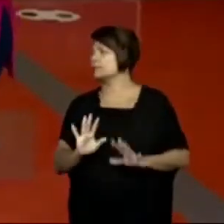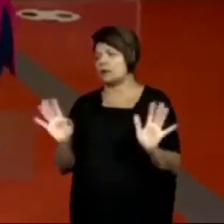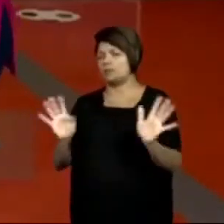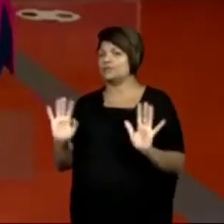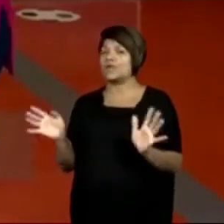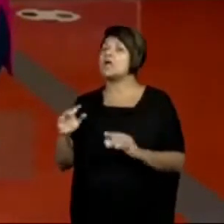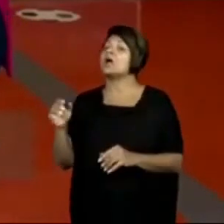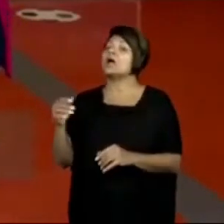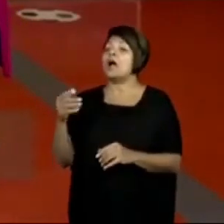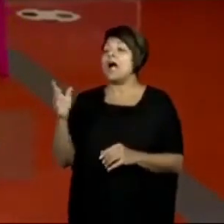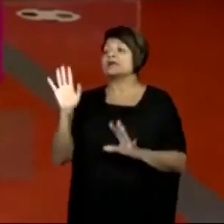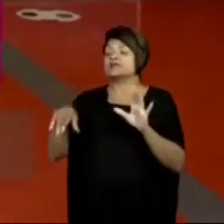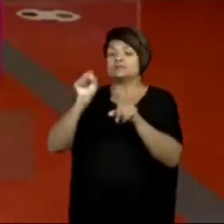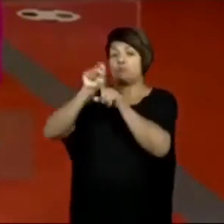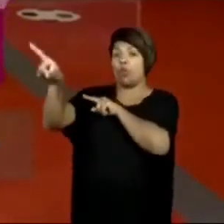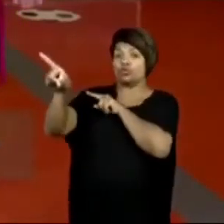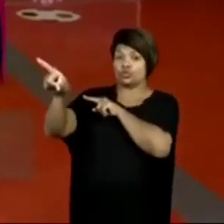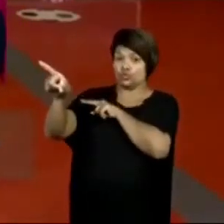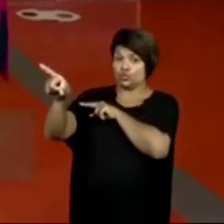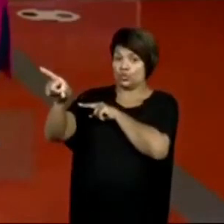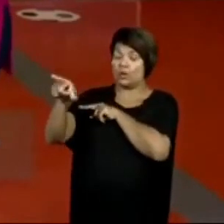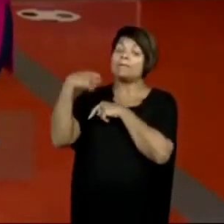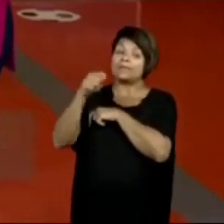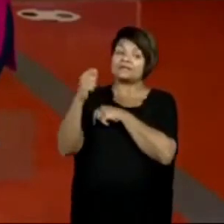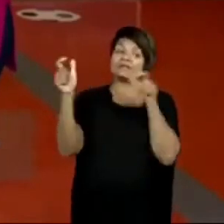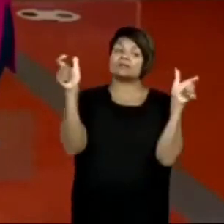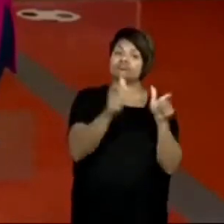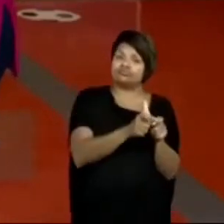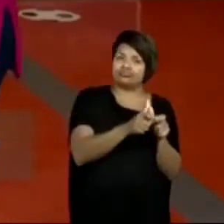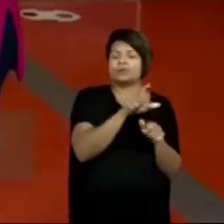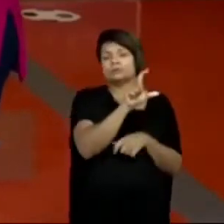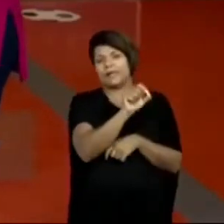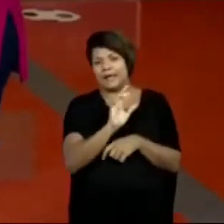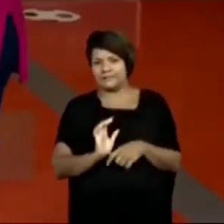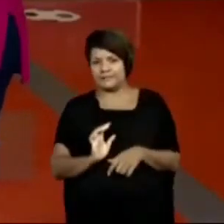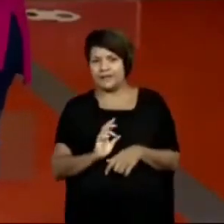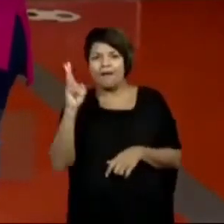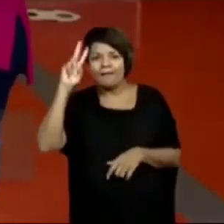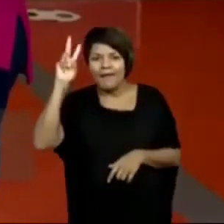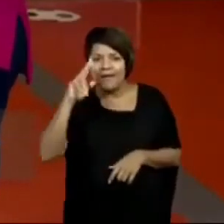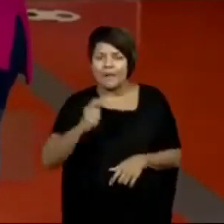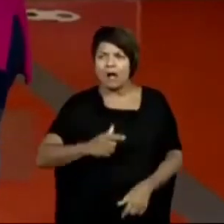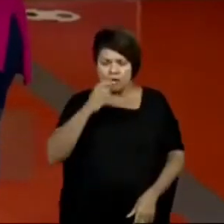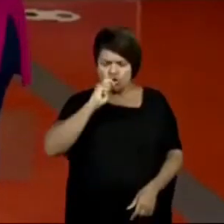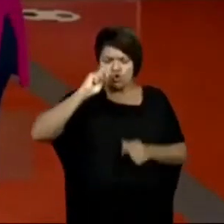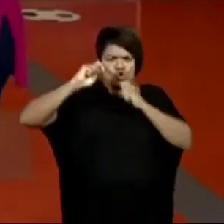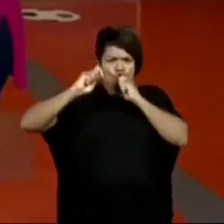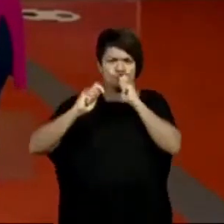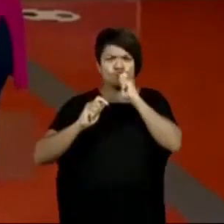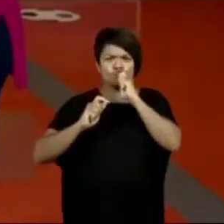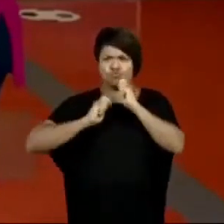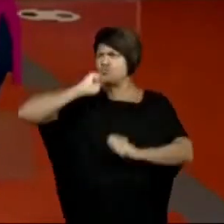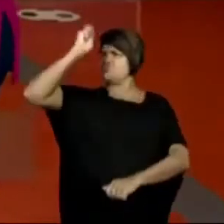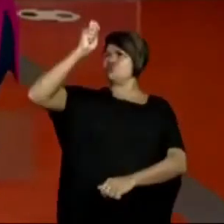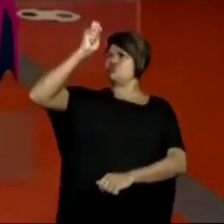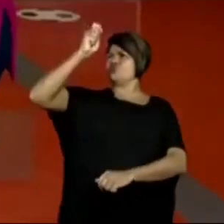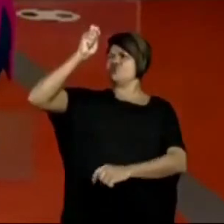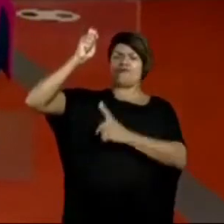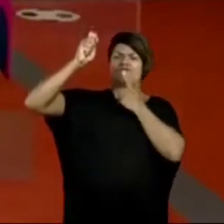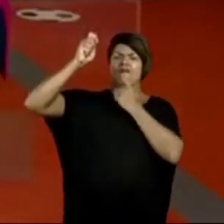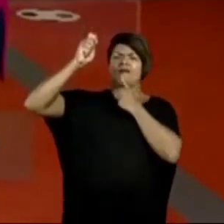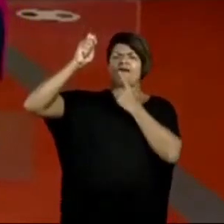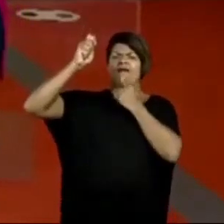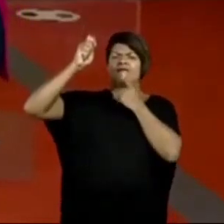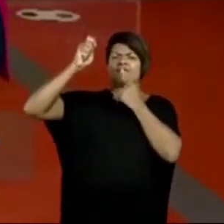ser expulso e o time acabar precisando jogar com menos. Isso, lembra lá do cartãozinho vermelho, né, que aparecem nos jogos? Isso faz com que ocorra